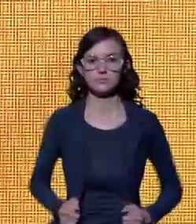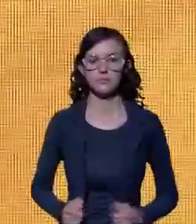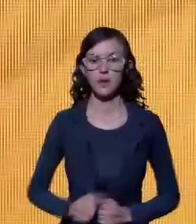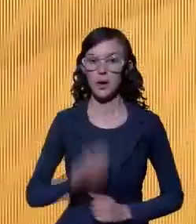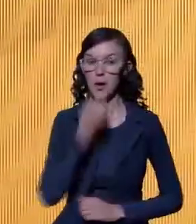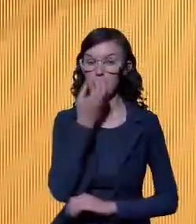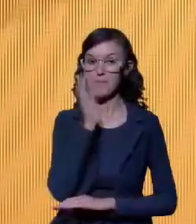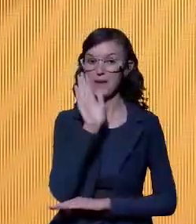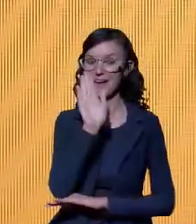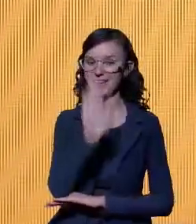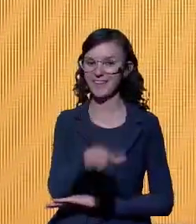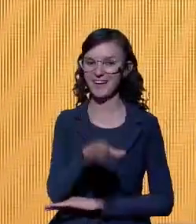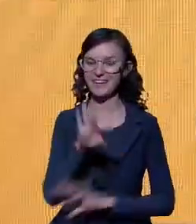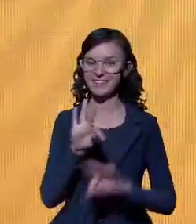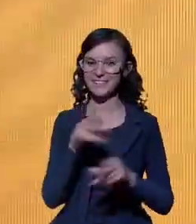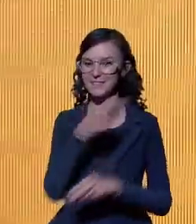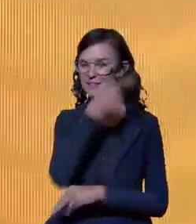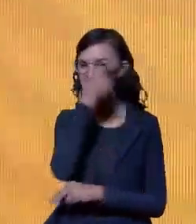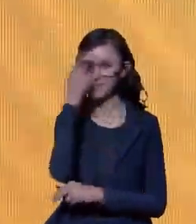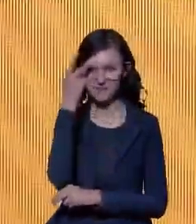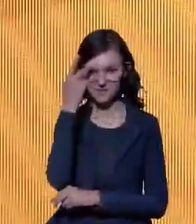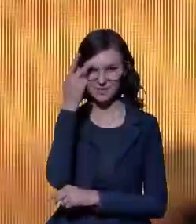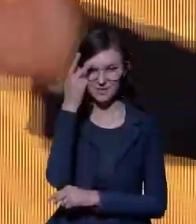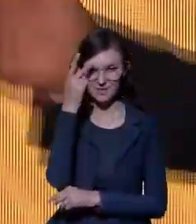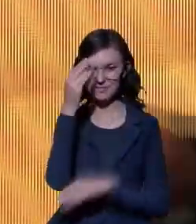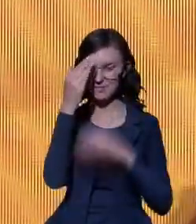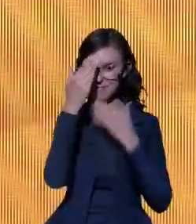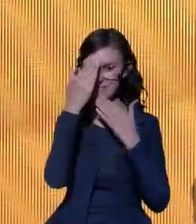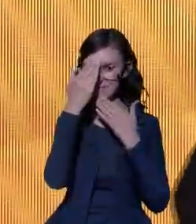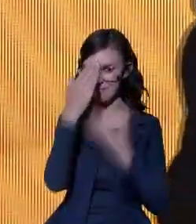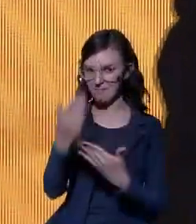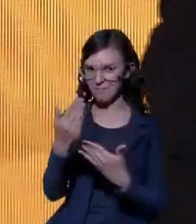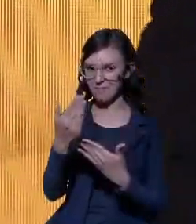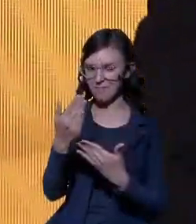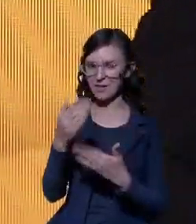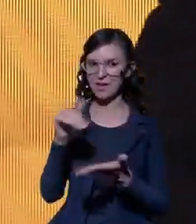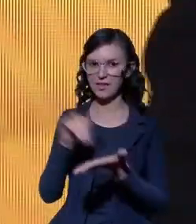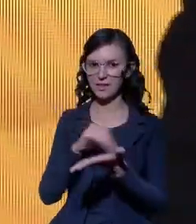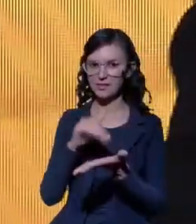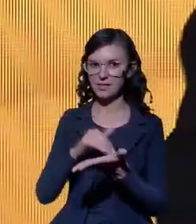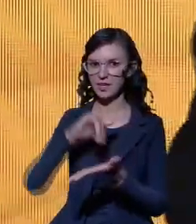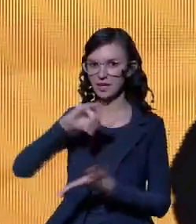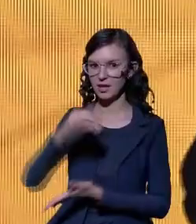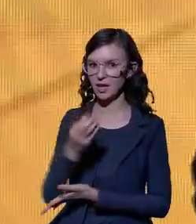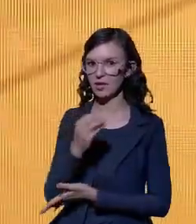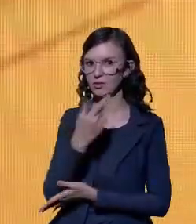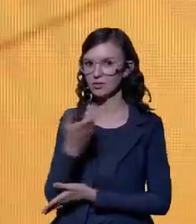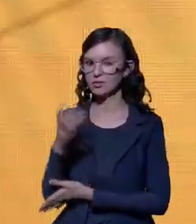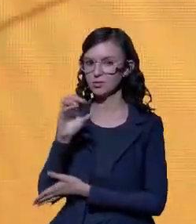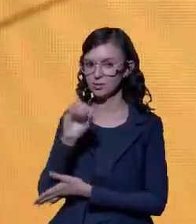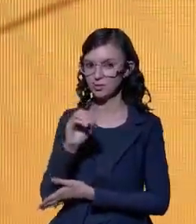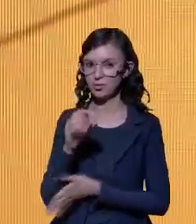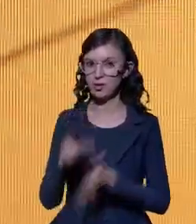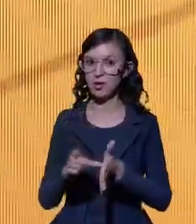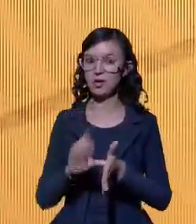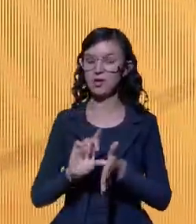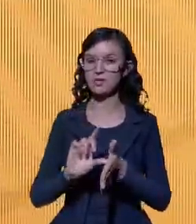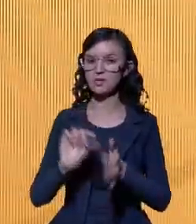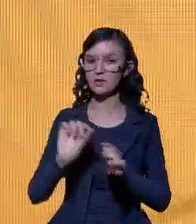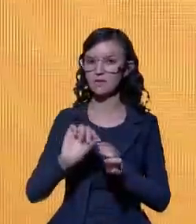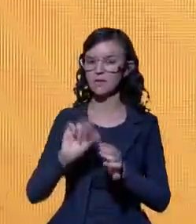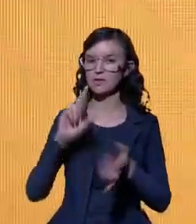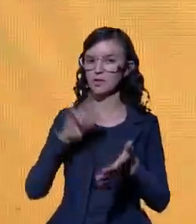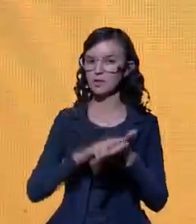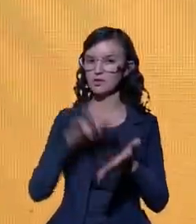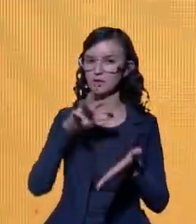Boa tarde a todos. Agradecer primeiramente ao secretário Erivaldo. E antes de fazer um registro também que é